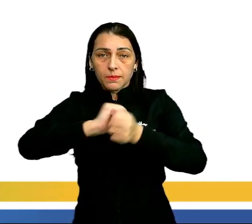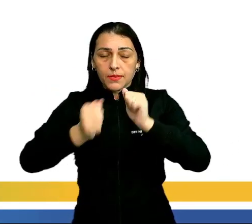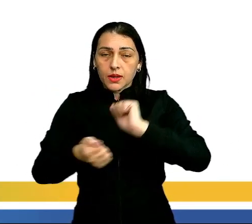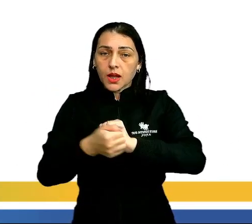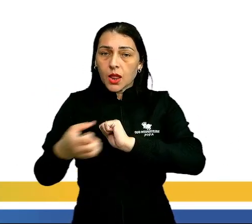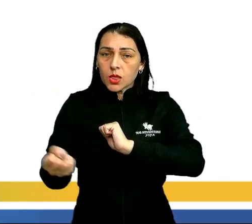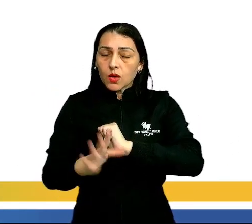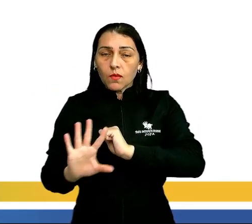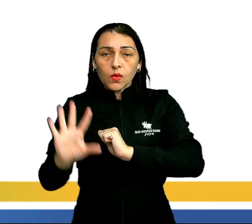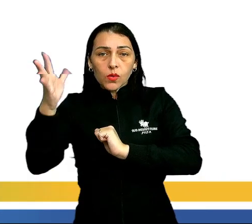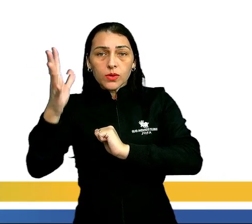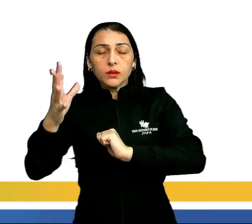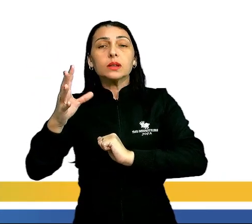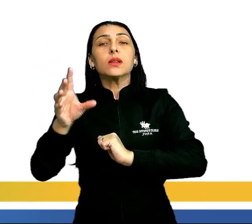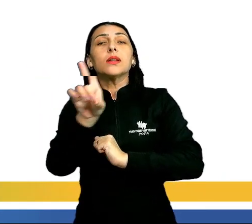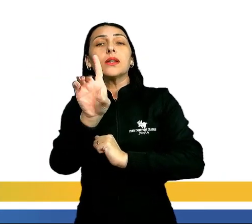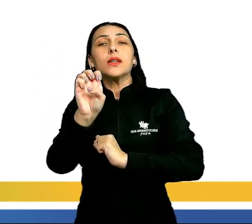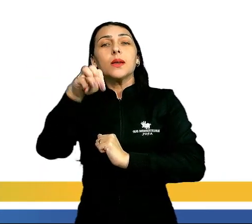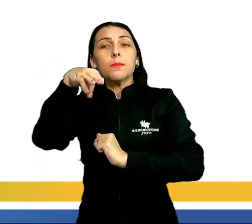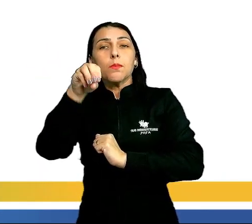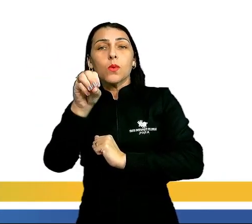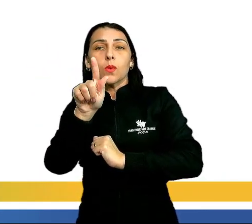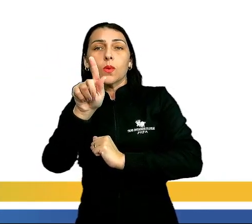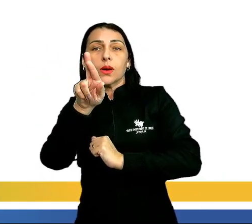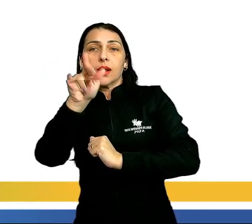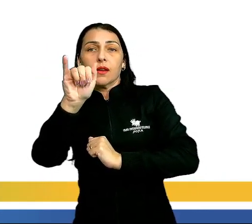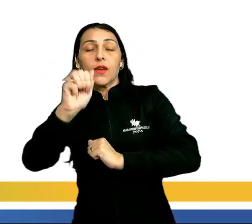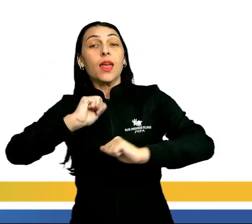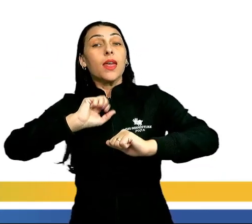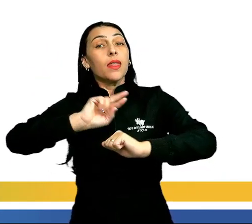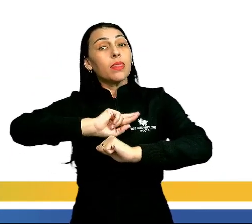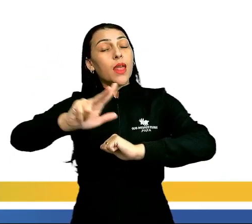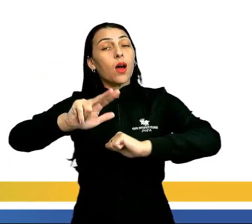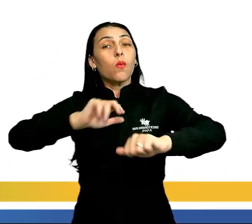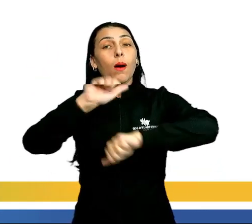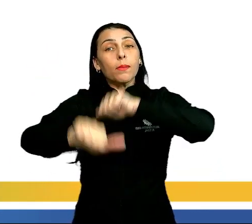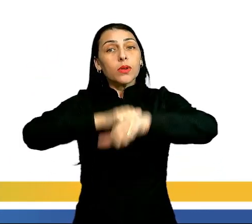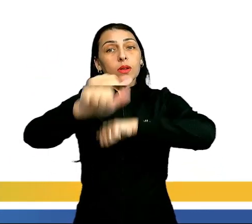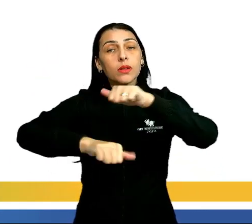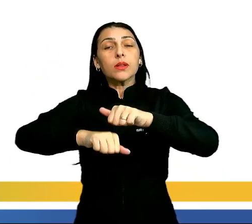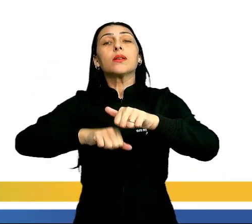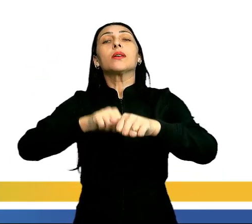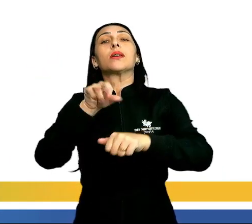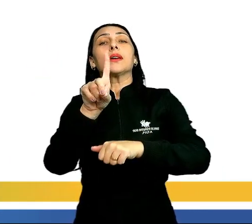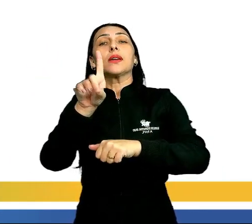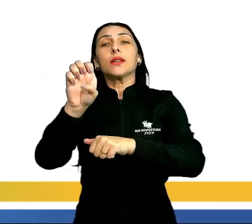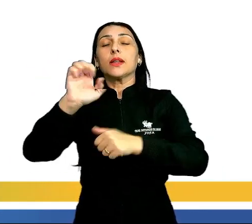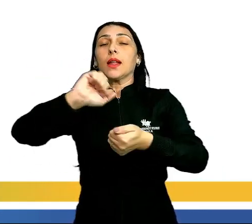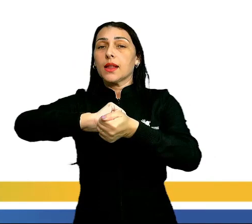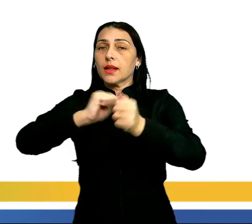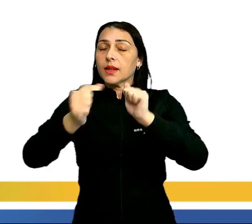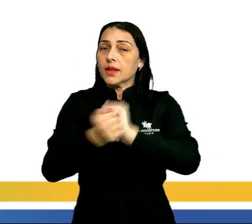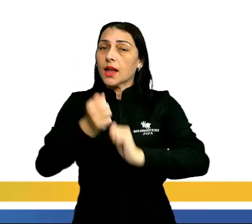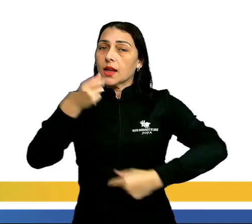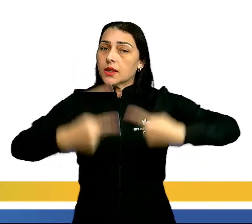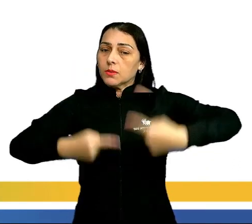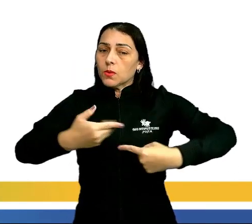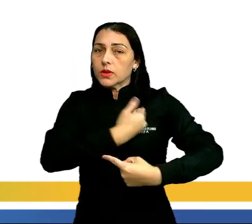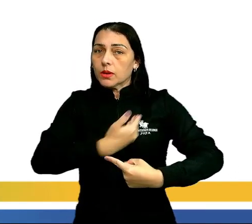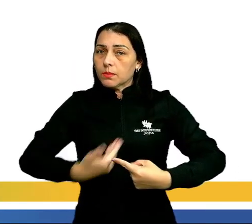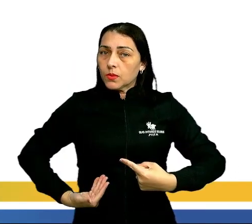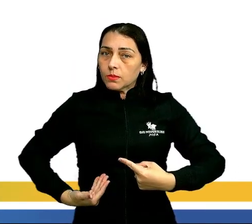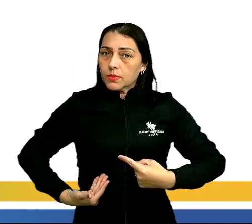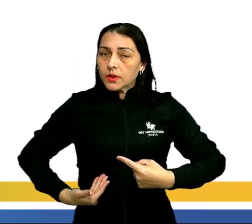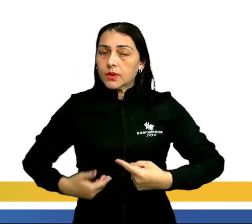adaptar à nova realidade demográfica e não à dinâmica demográfica, que deve se adaptar às políticas